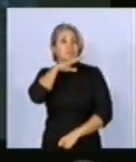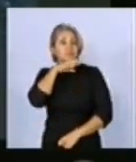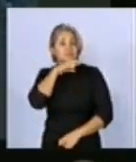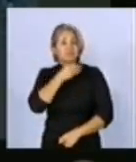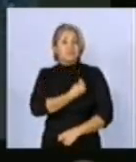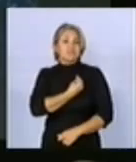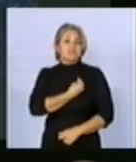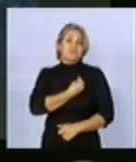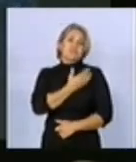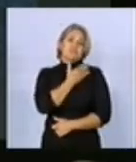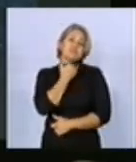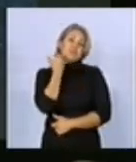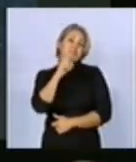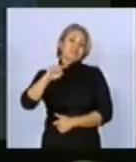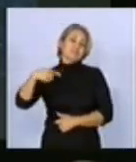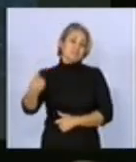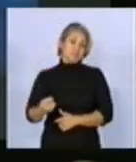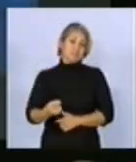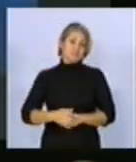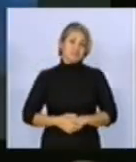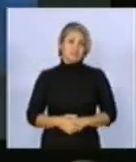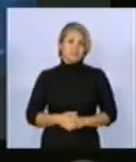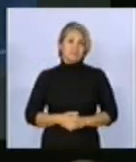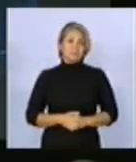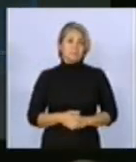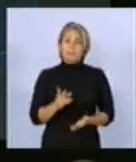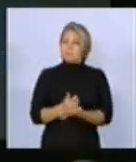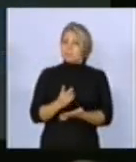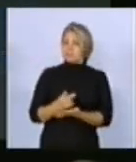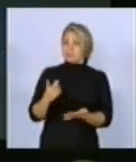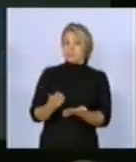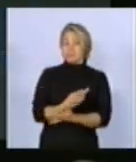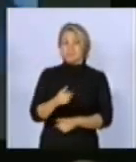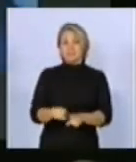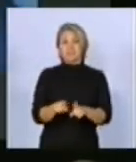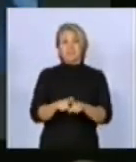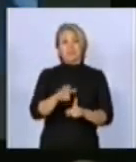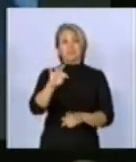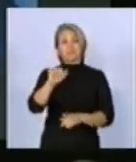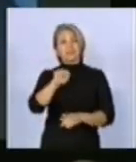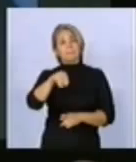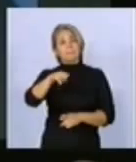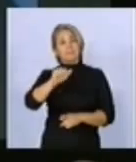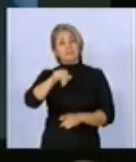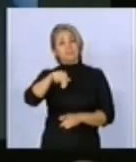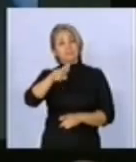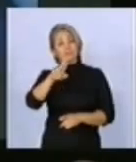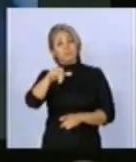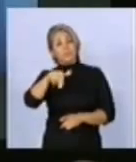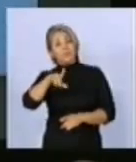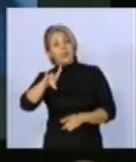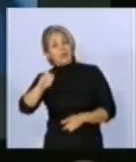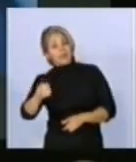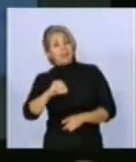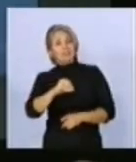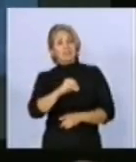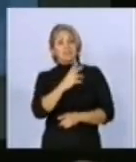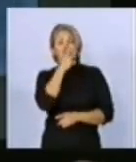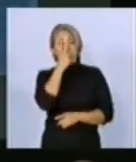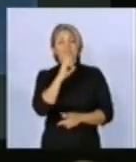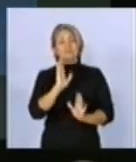resistiu aos ferimentos morreu pouco depois o mesmo aconteceu com o tamanduá mirim que já estava cego quando foi encontrado